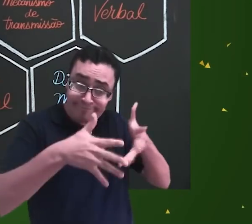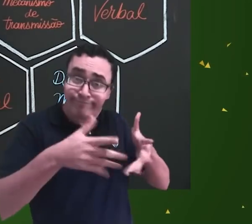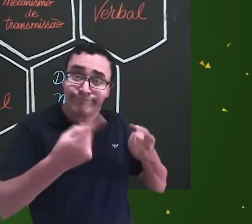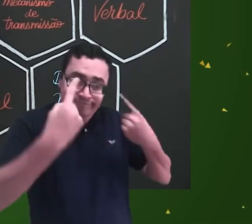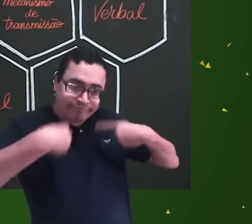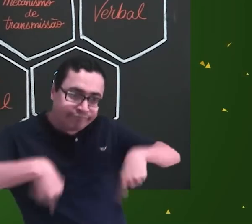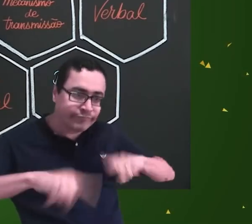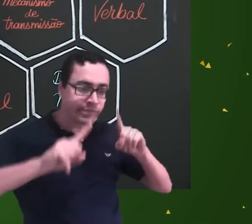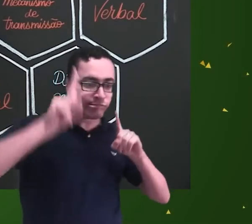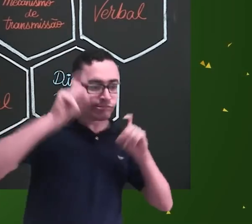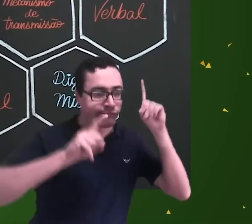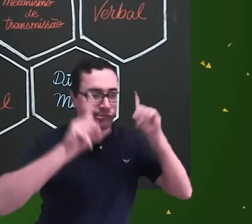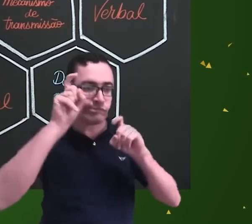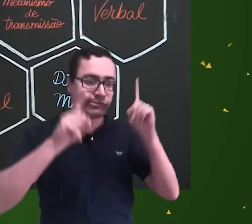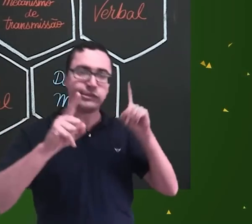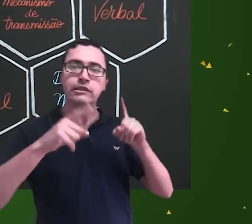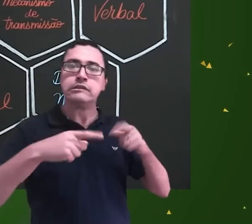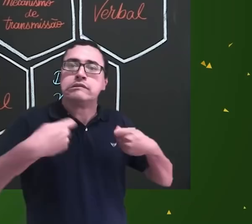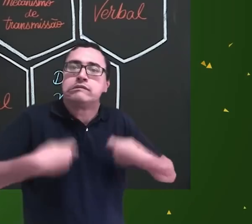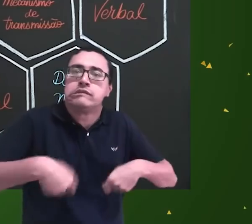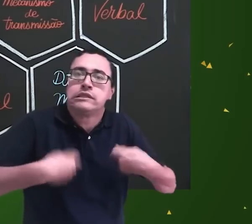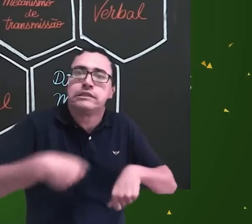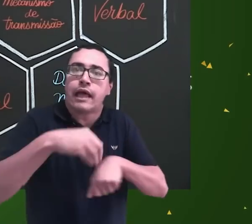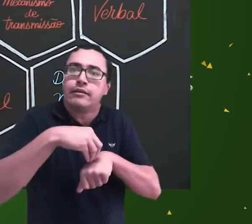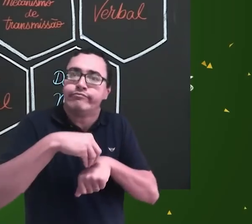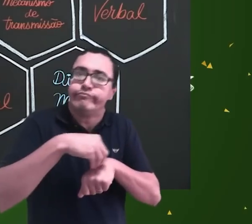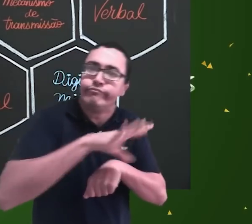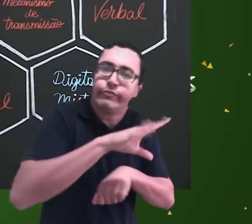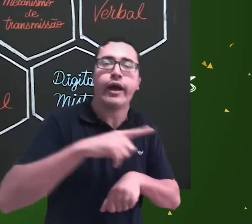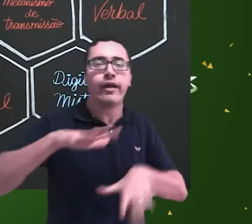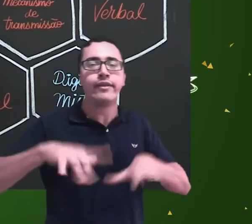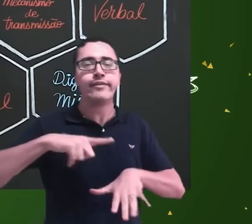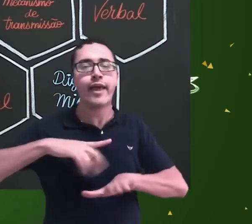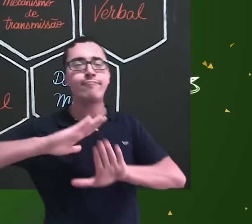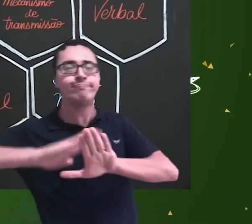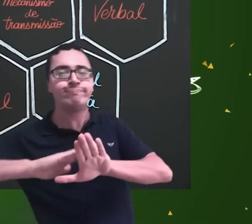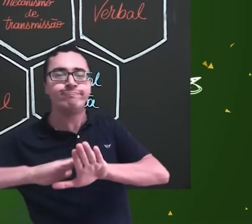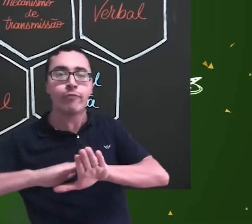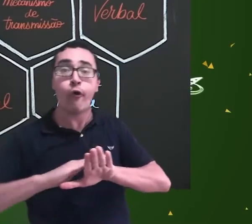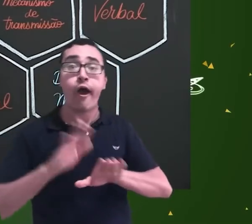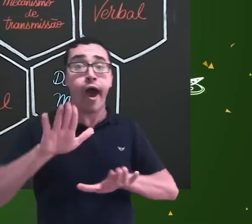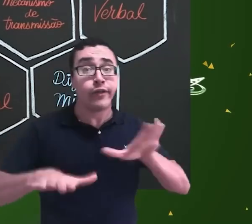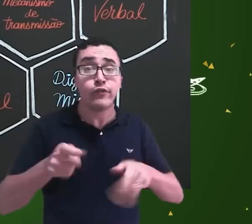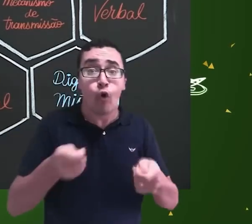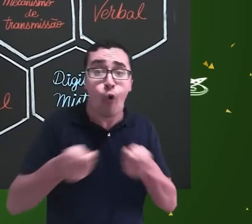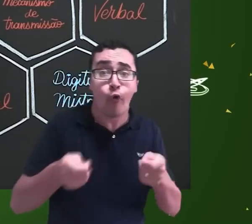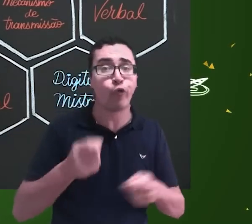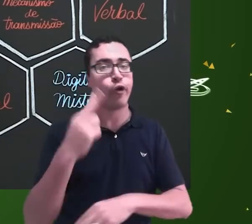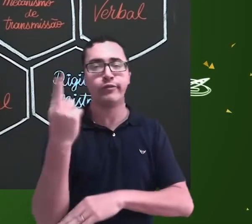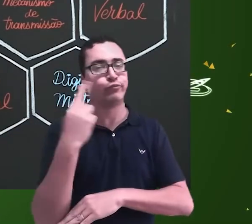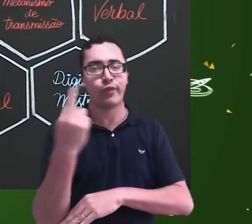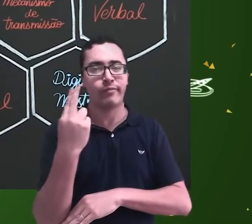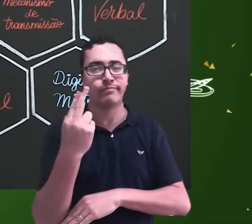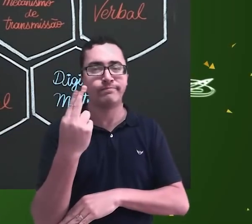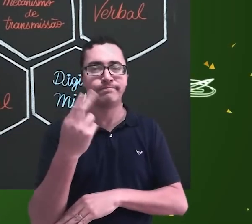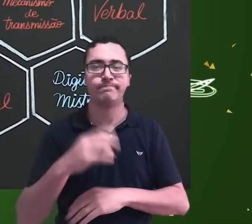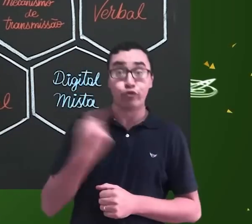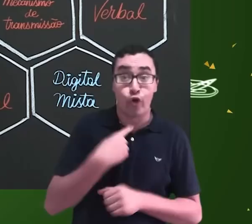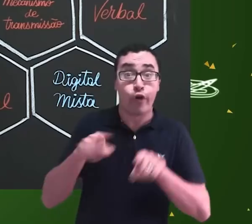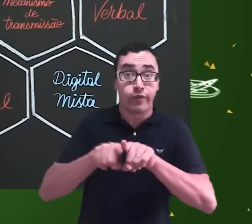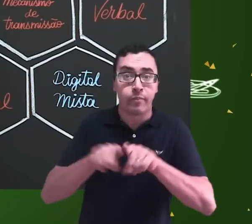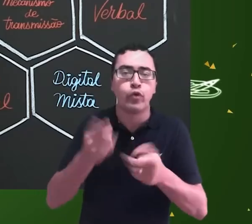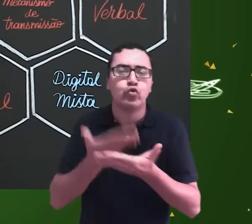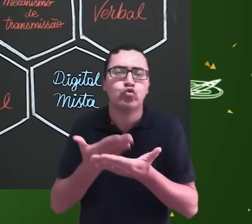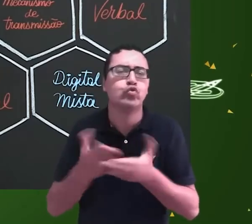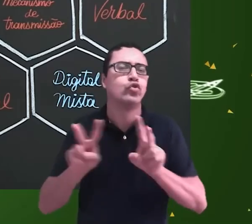essa necessidade de transmitir a informação, ela vai além muitas vezes do nosso controle, do nosso limite. A gente também